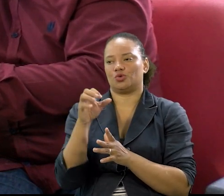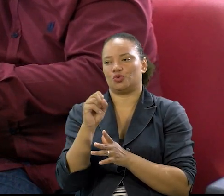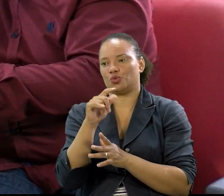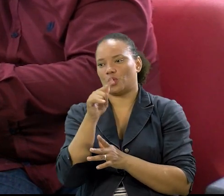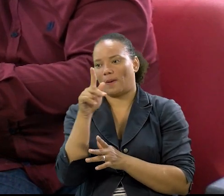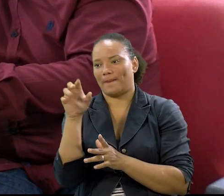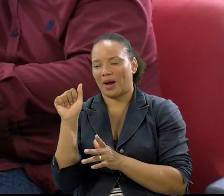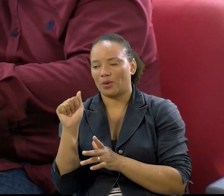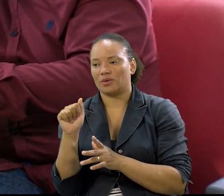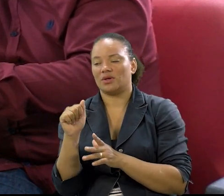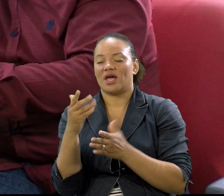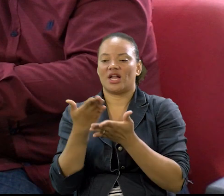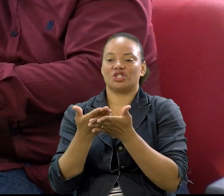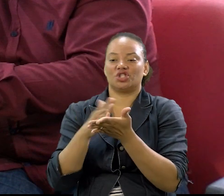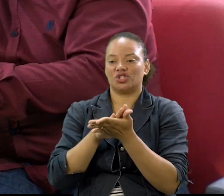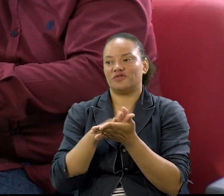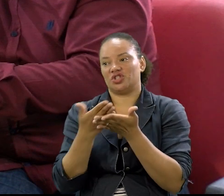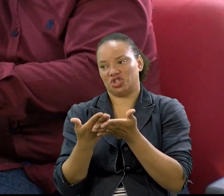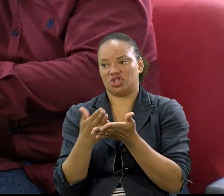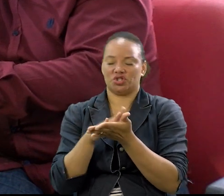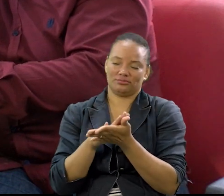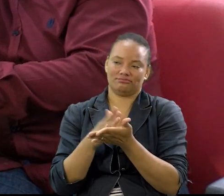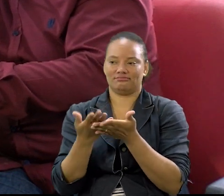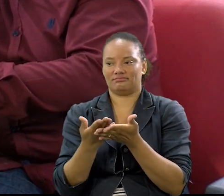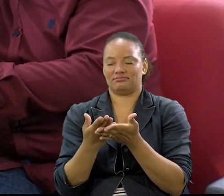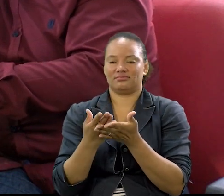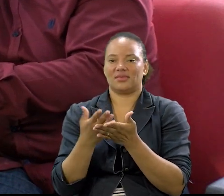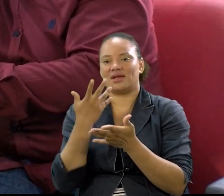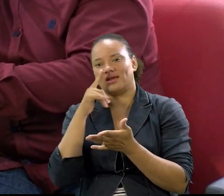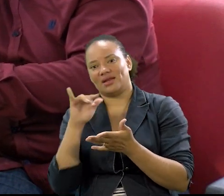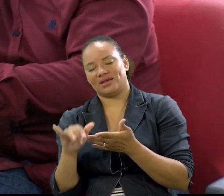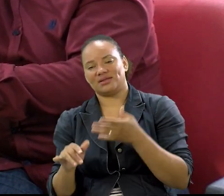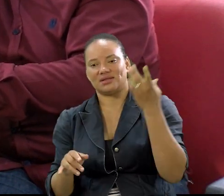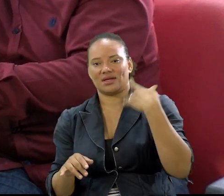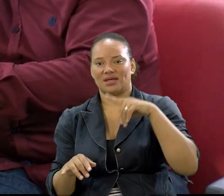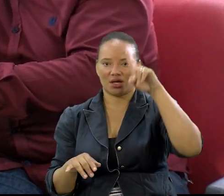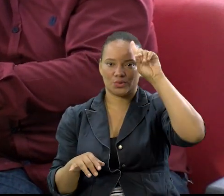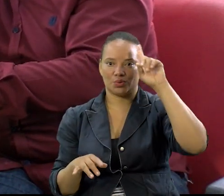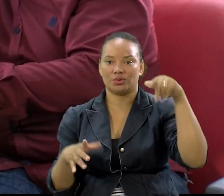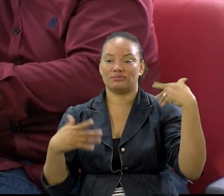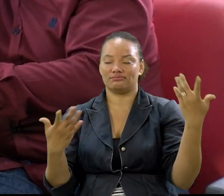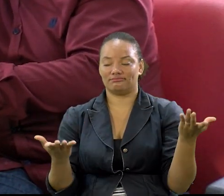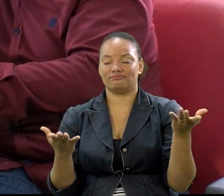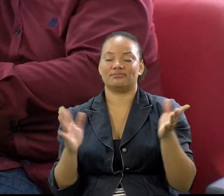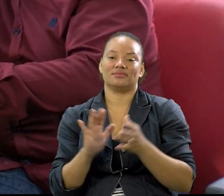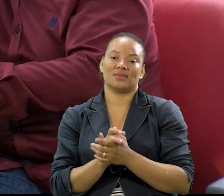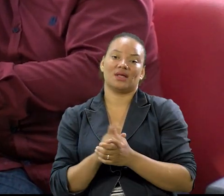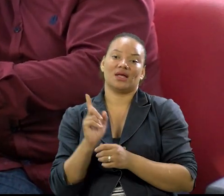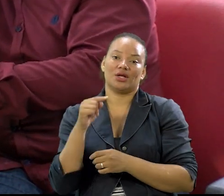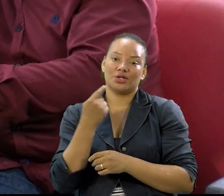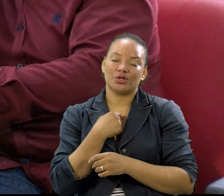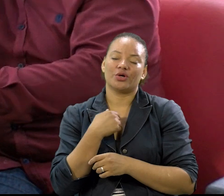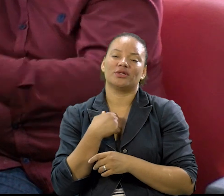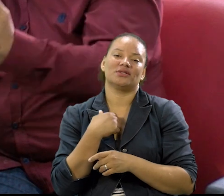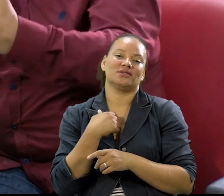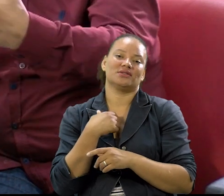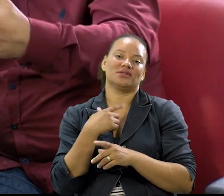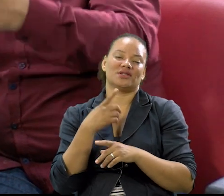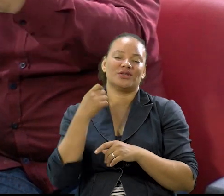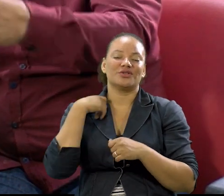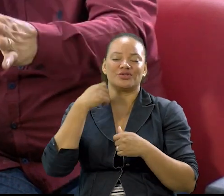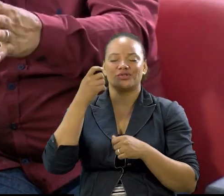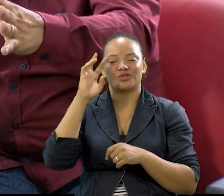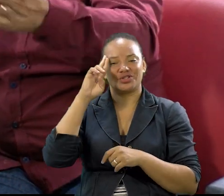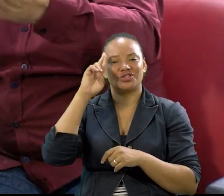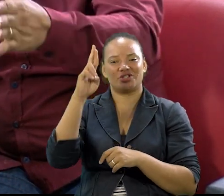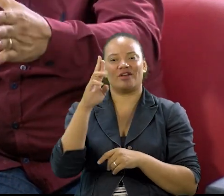socorro e era dividido em Pediátrico e adulto Então você tá você e de lá nós viemos para Rafael vai Silva e a gente você é doutor na área